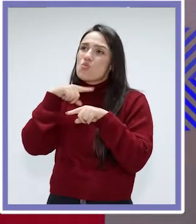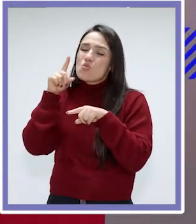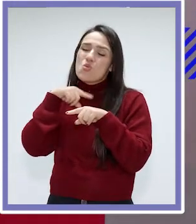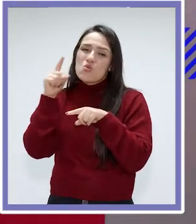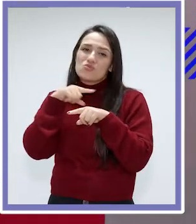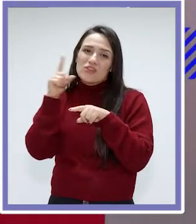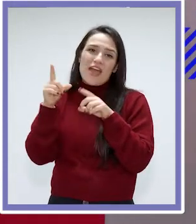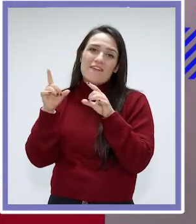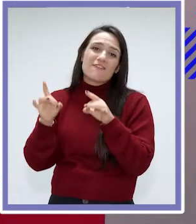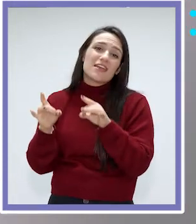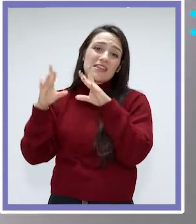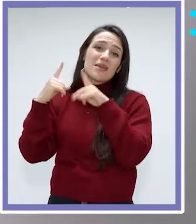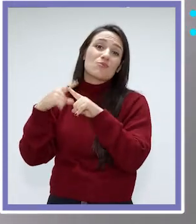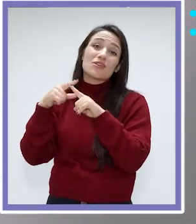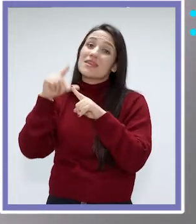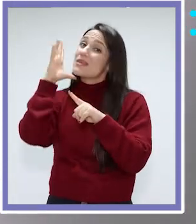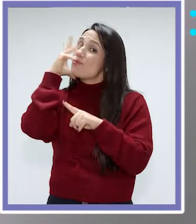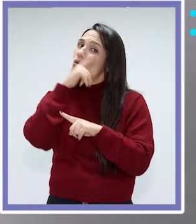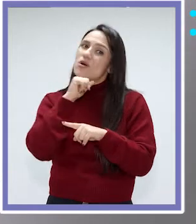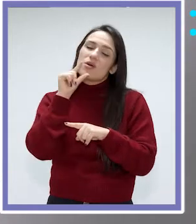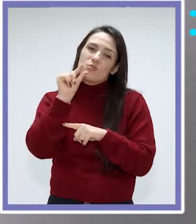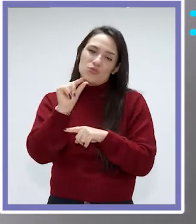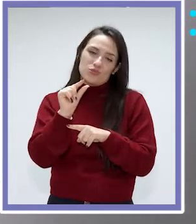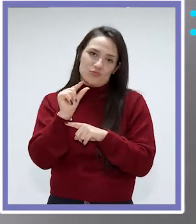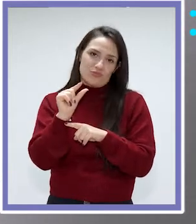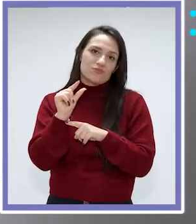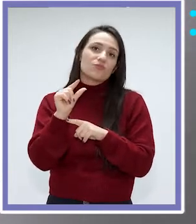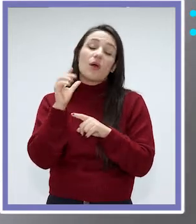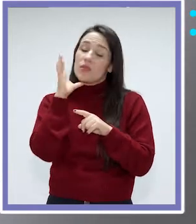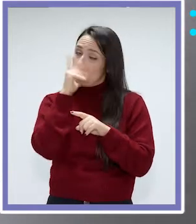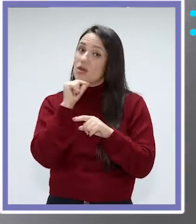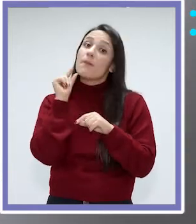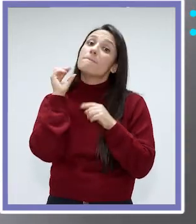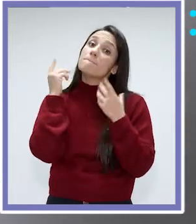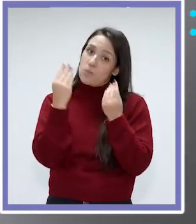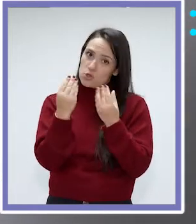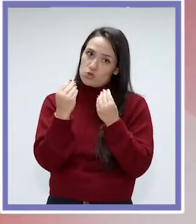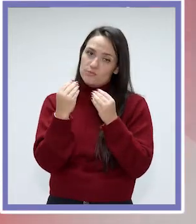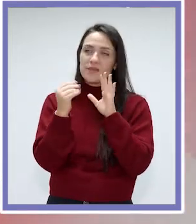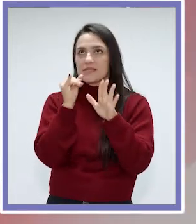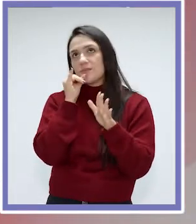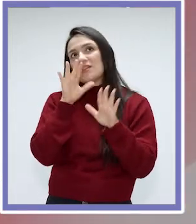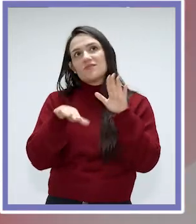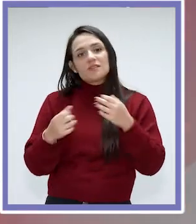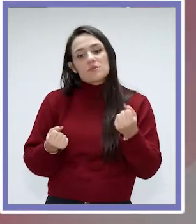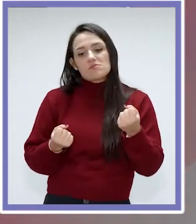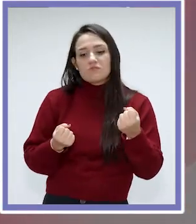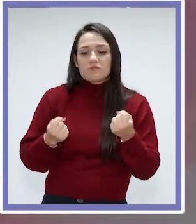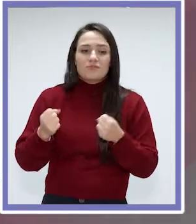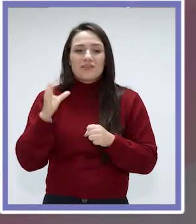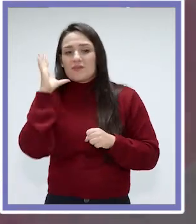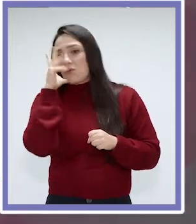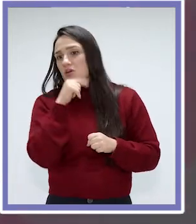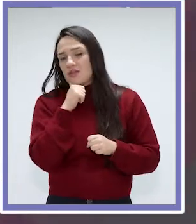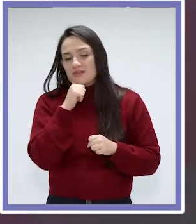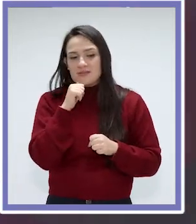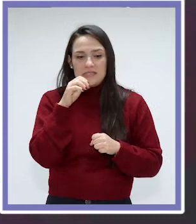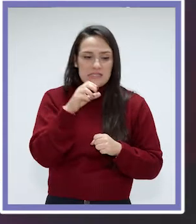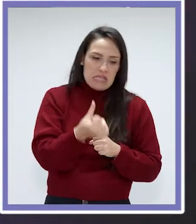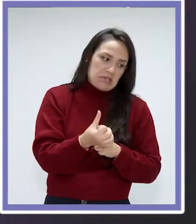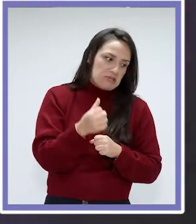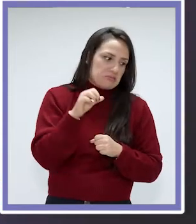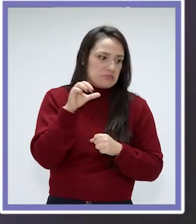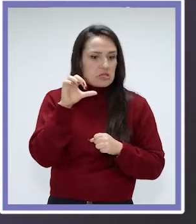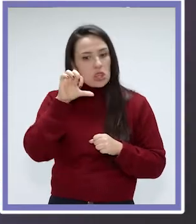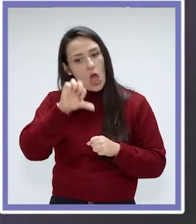né? Gerar uma média que um caminhão fica parado nos portos de 6, 9 dias, mais ou menos. Quando a gente